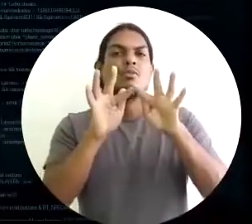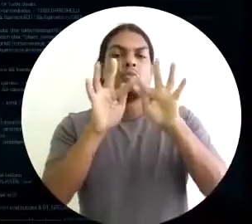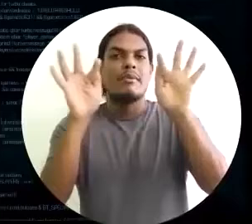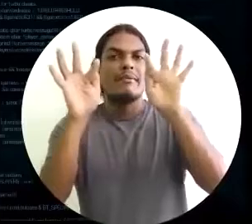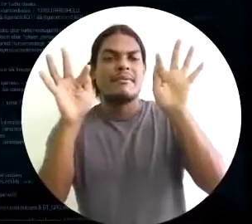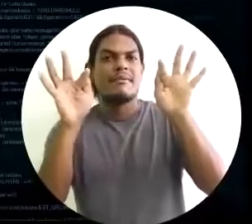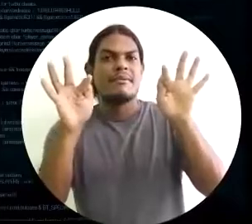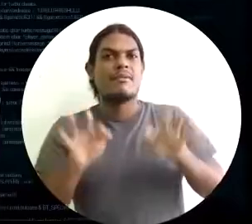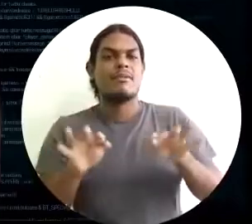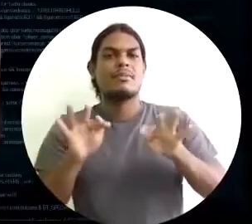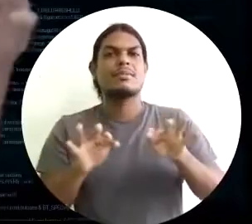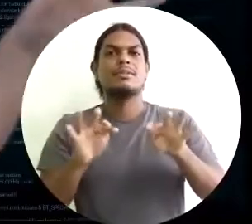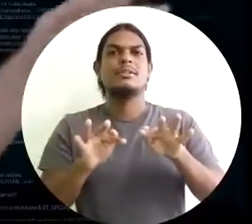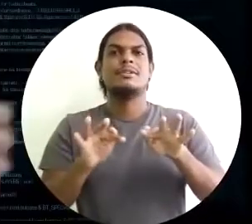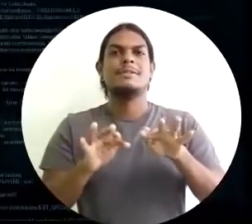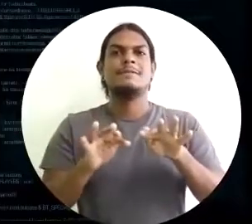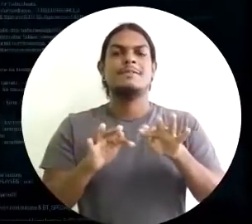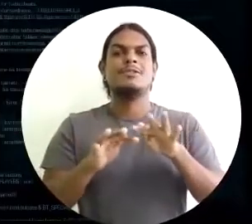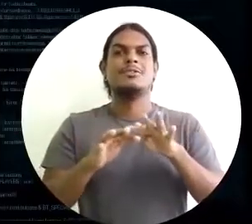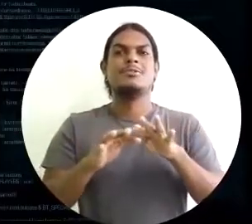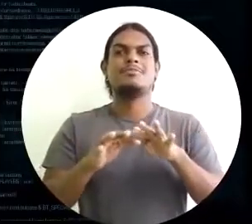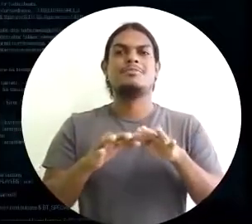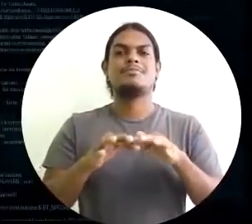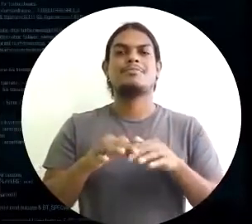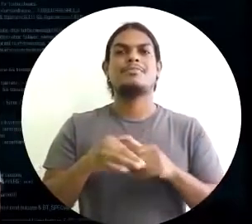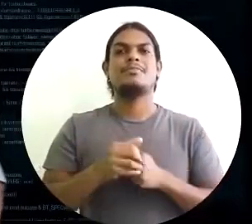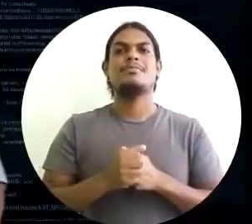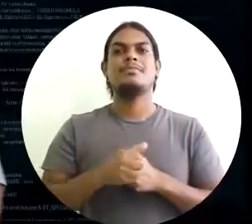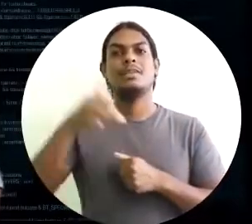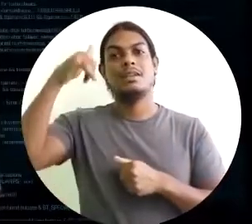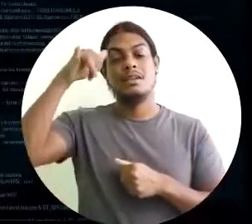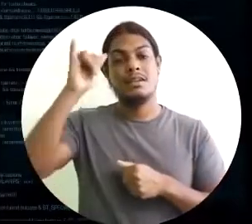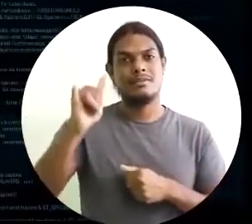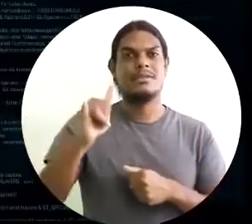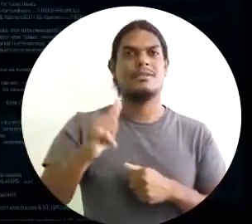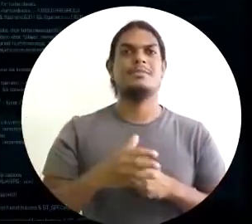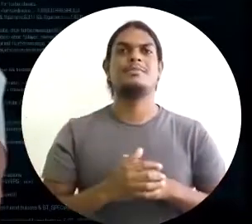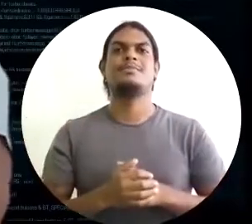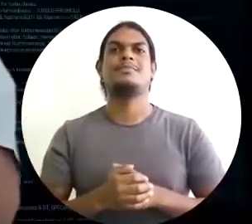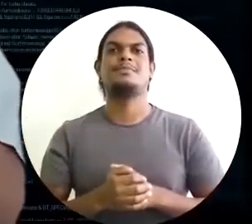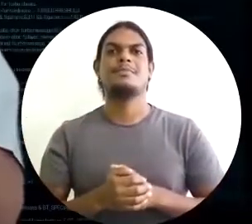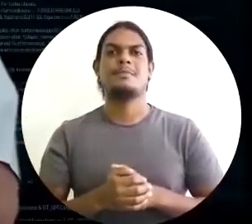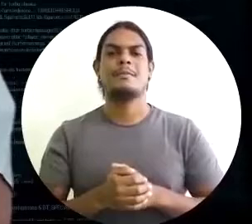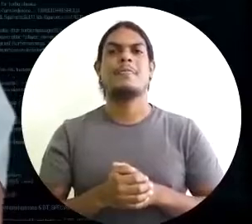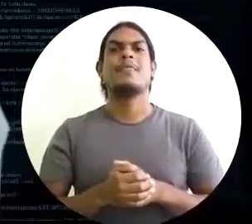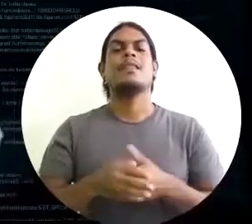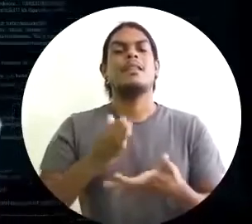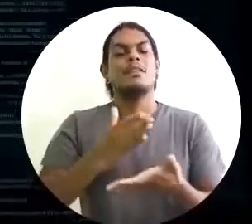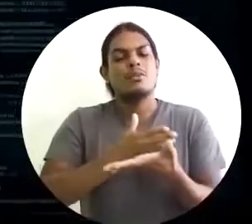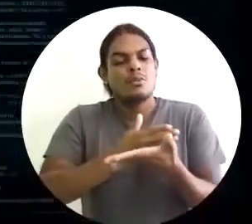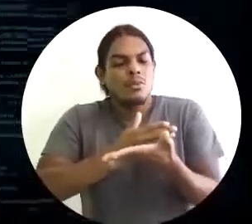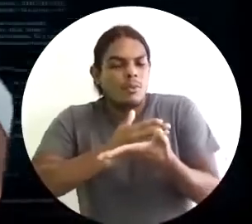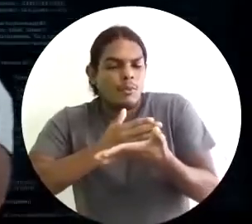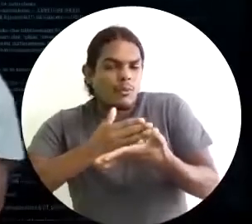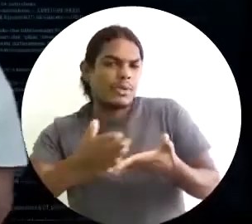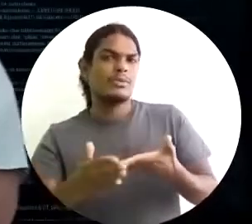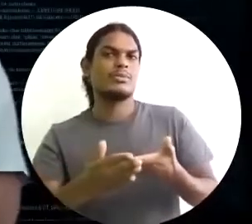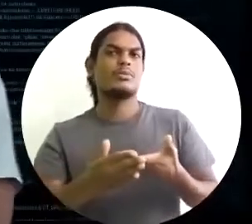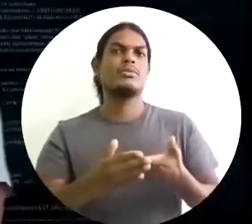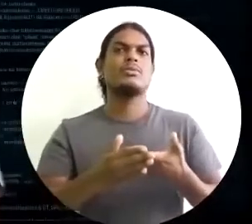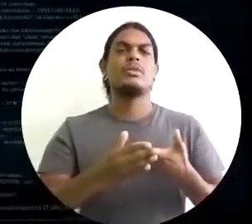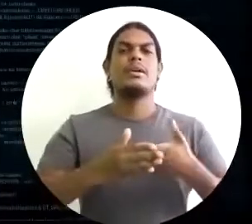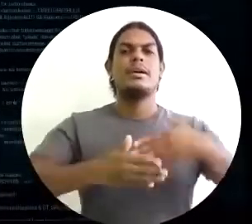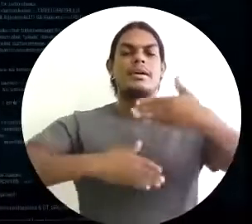que se fosse perdida uma parte, o restante poderia continuar. E isso daí foi o que deu origem à internet. A sua